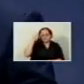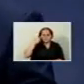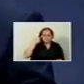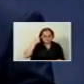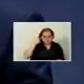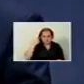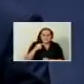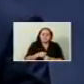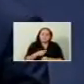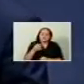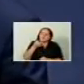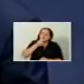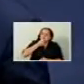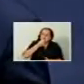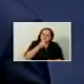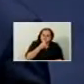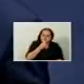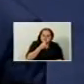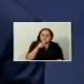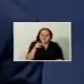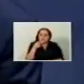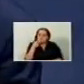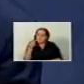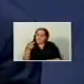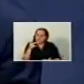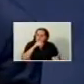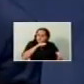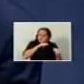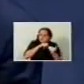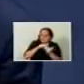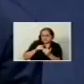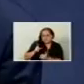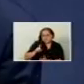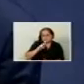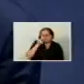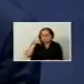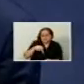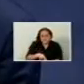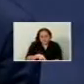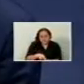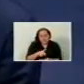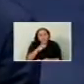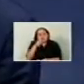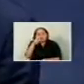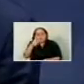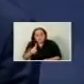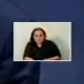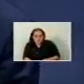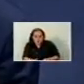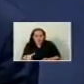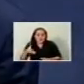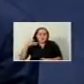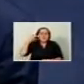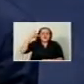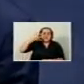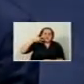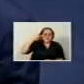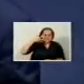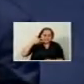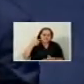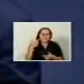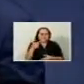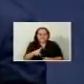que infelizmente a fala não corresponde à realidade. Mais uma vez, assim como o discurso de posse dele,